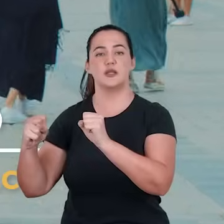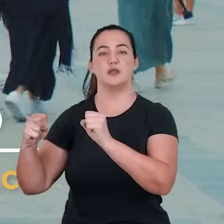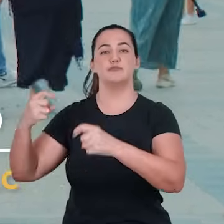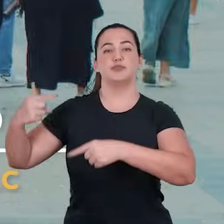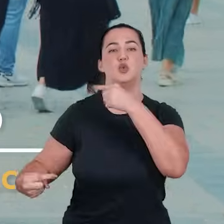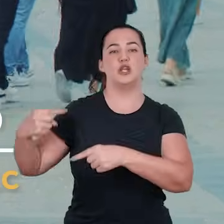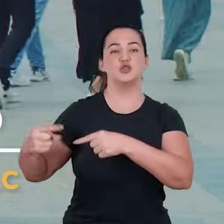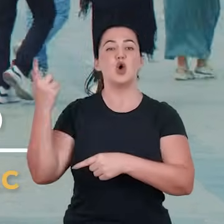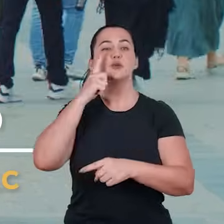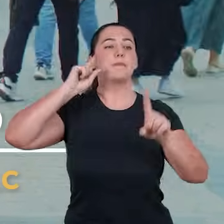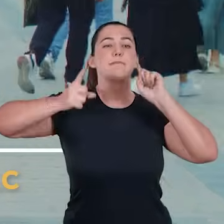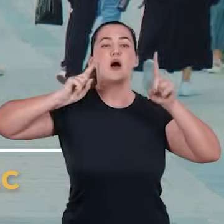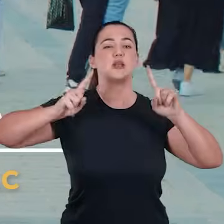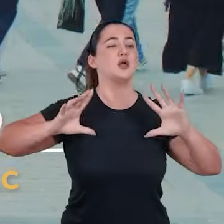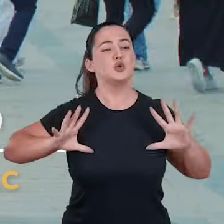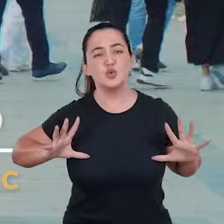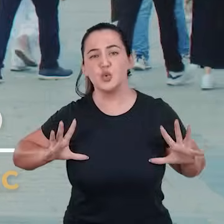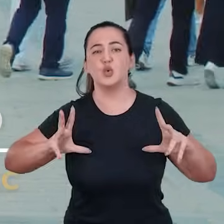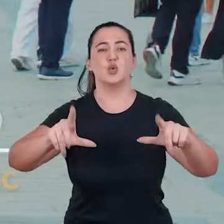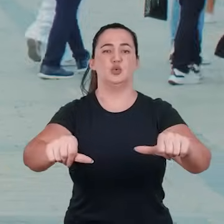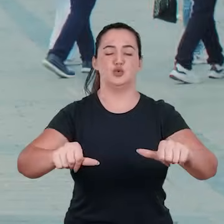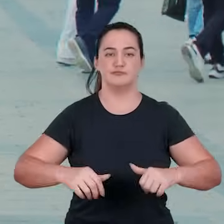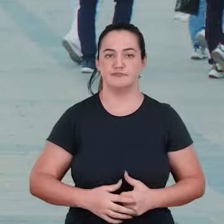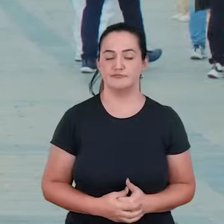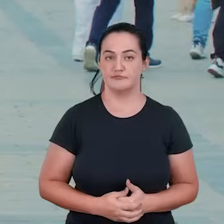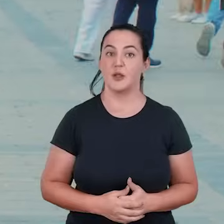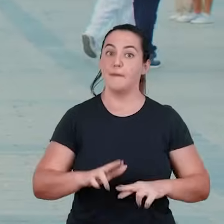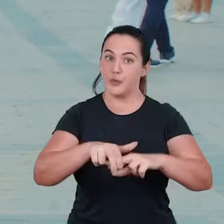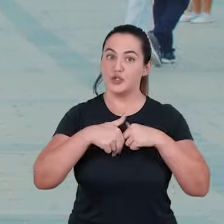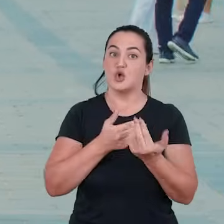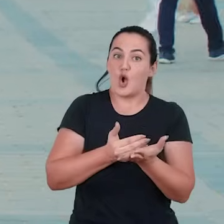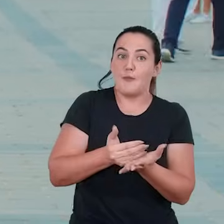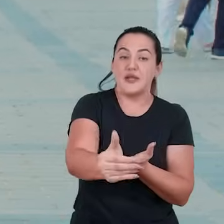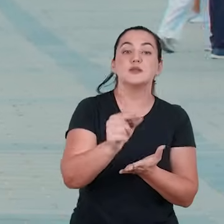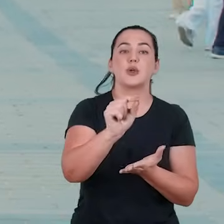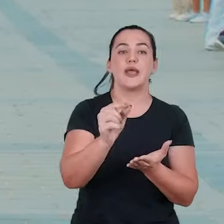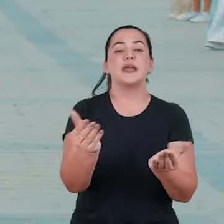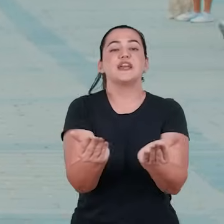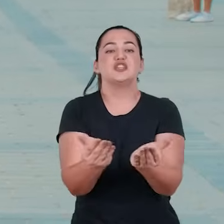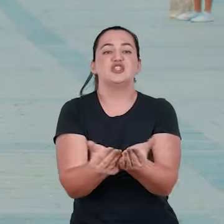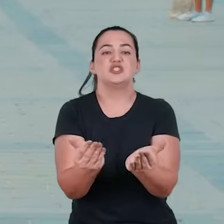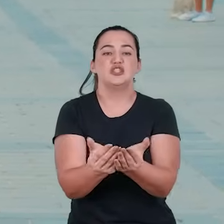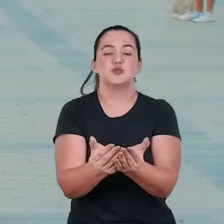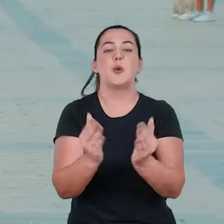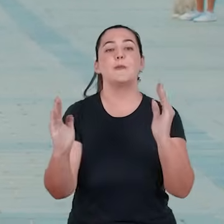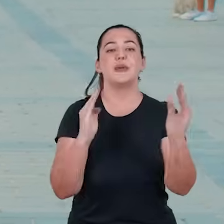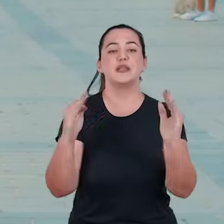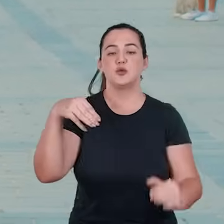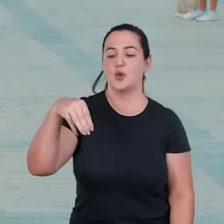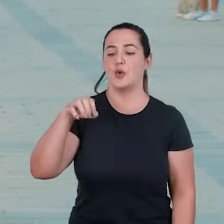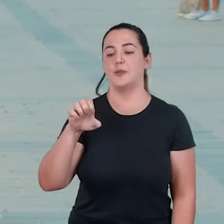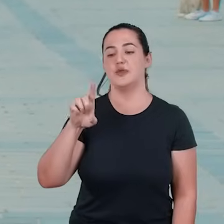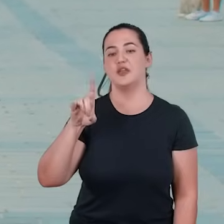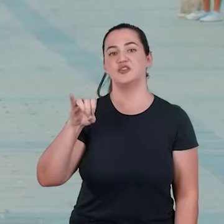sobre toda a história. E é aí que começa praticamente o cristianismo medieval, que começa a partir do 4º século